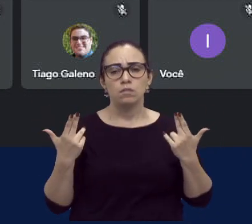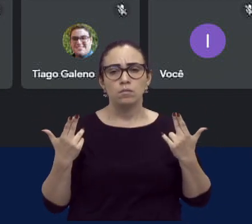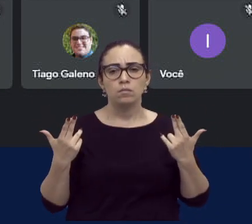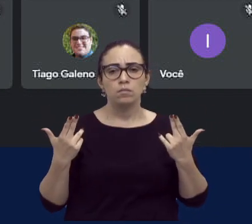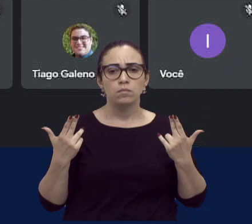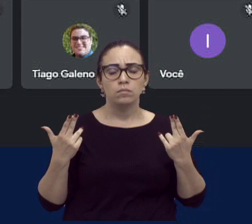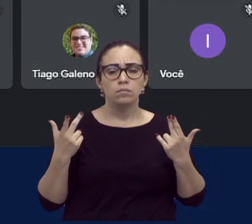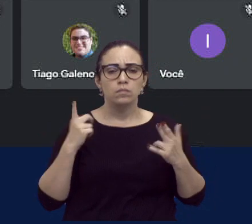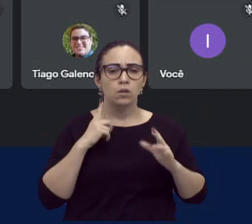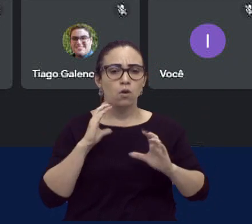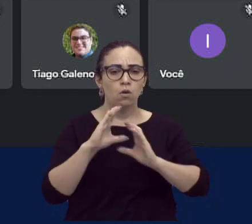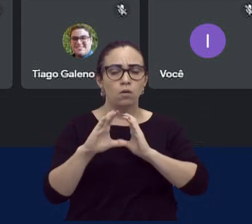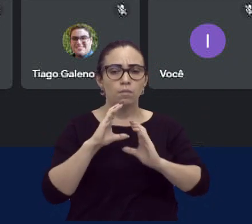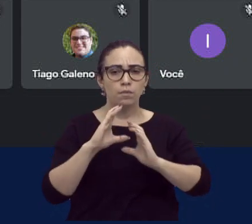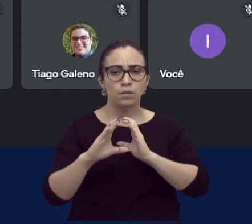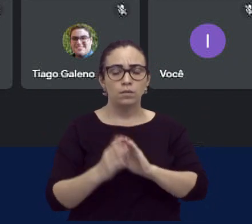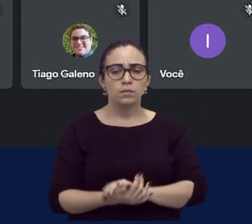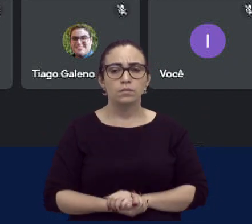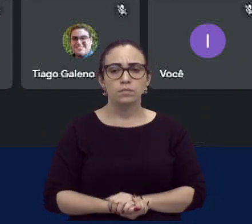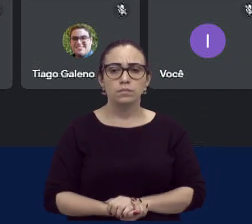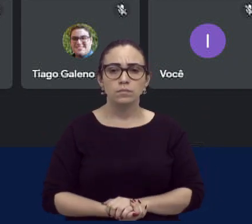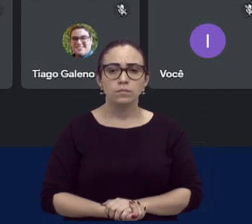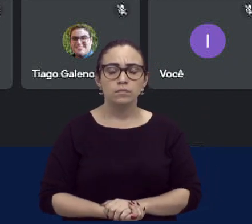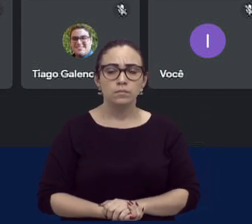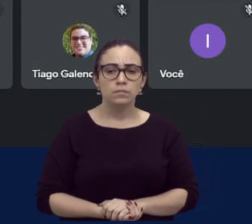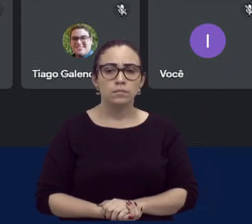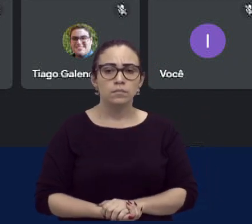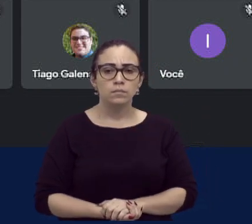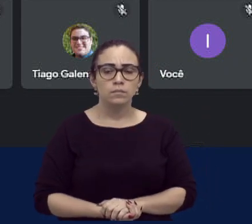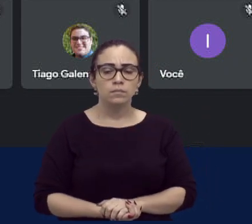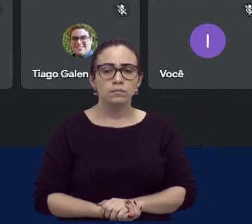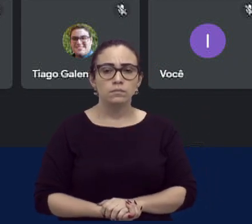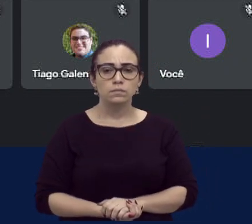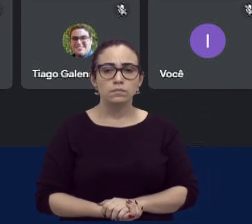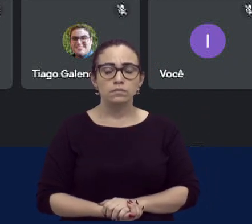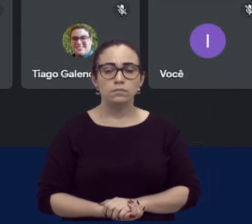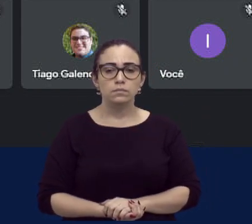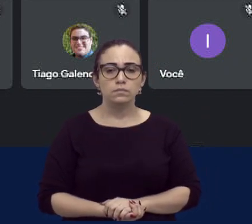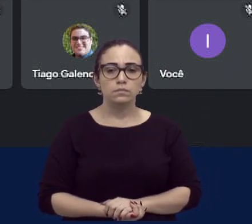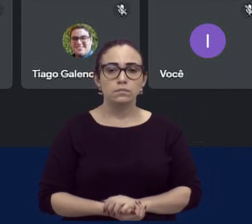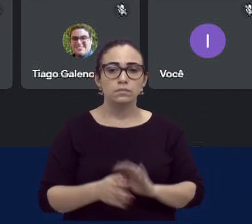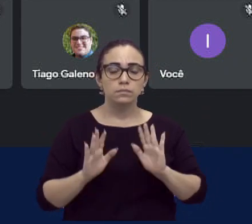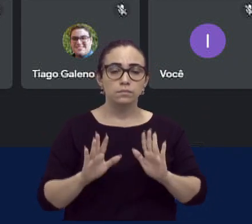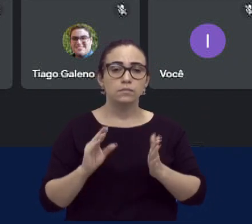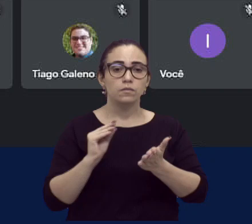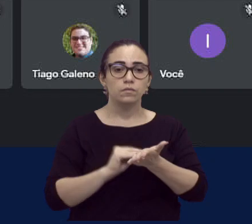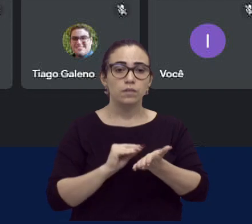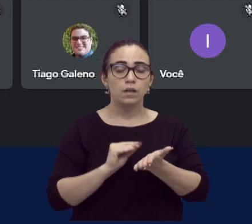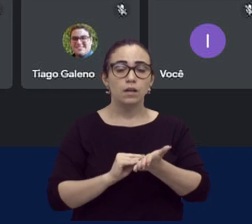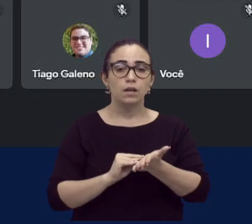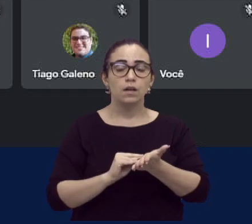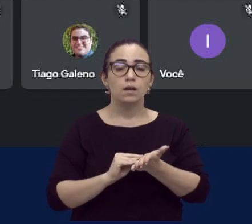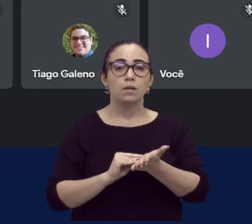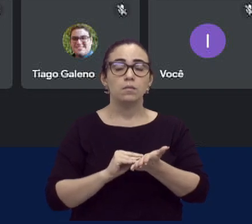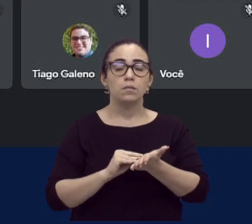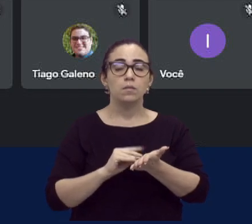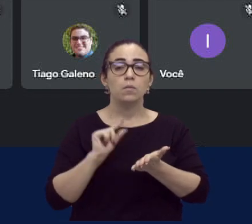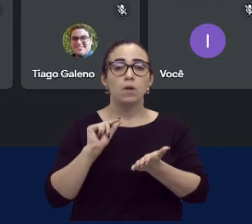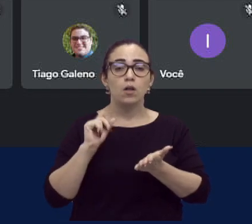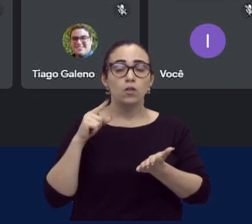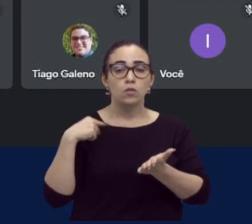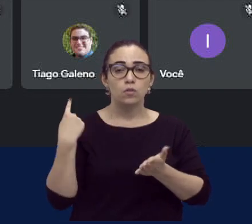de comunicação. Porém, nós pautamos nossa comunicação pela CNV.